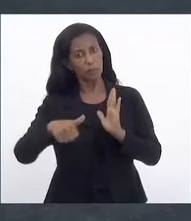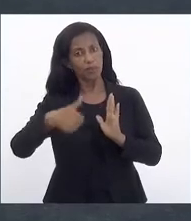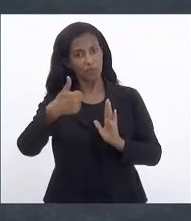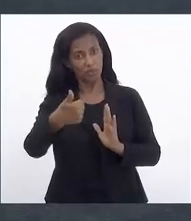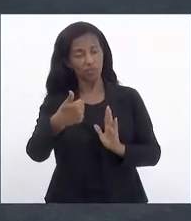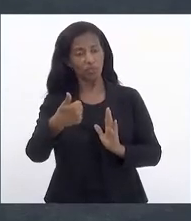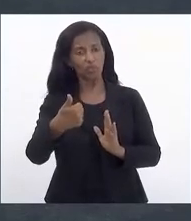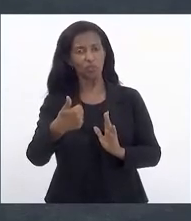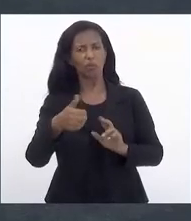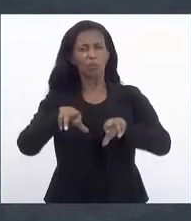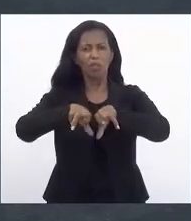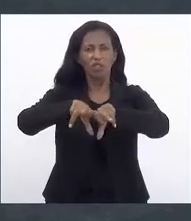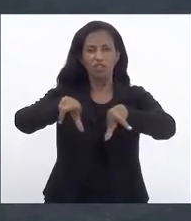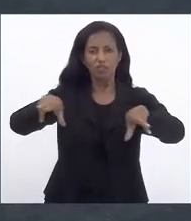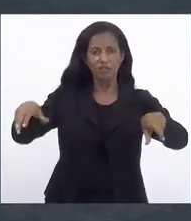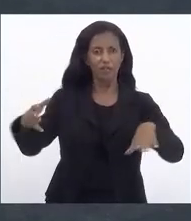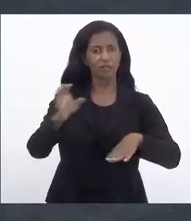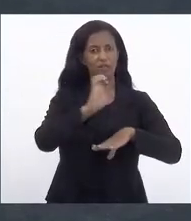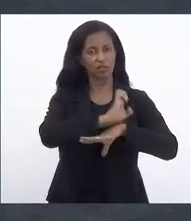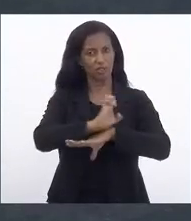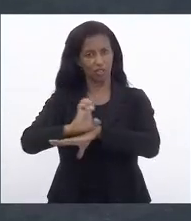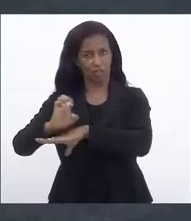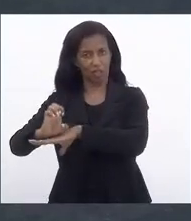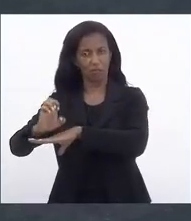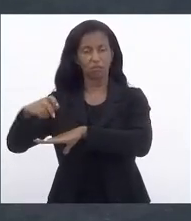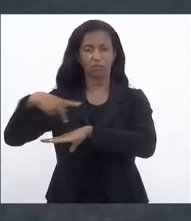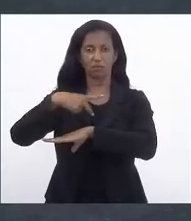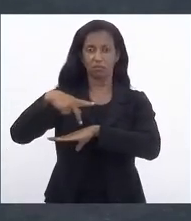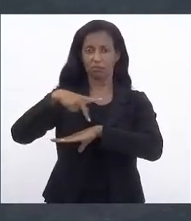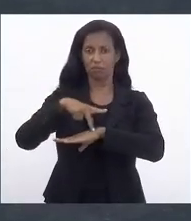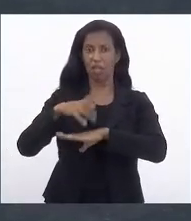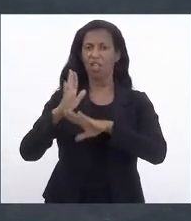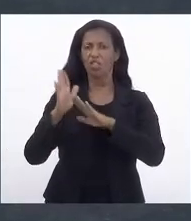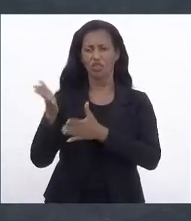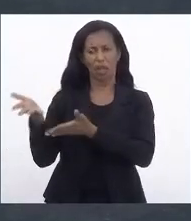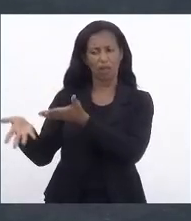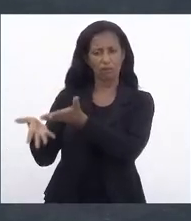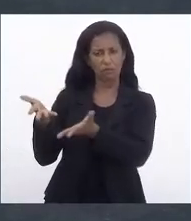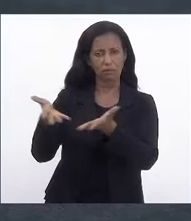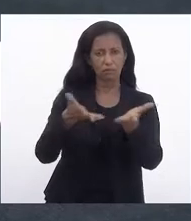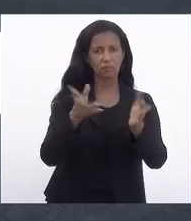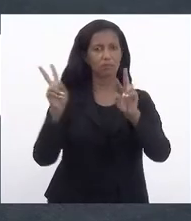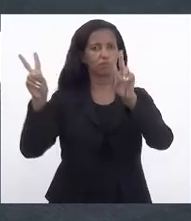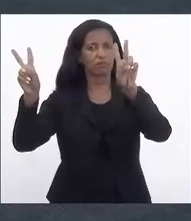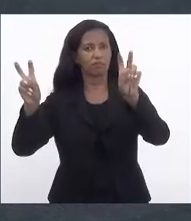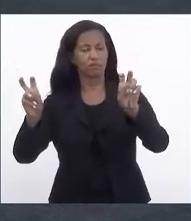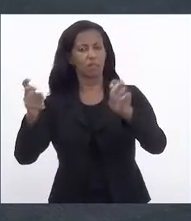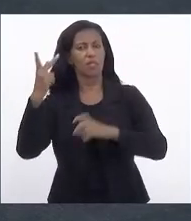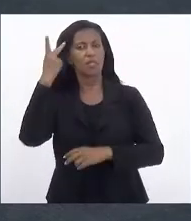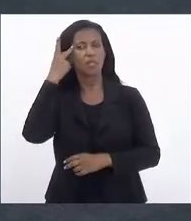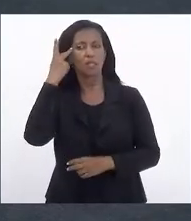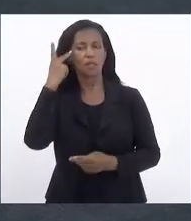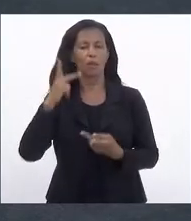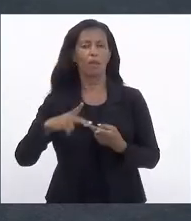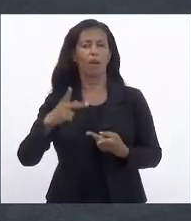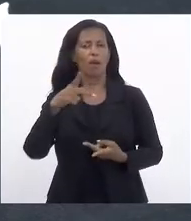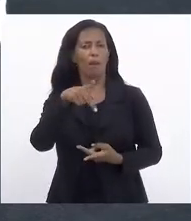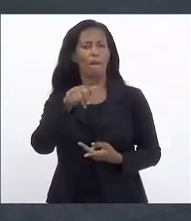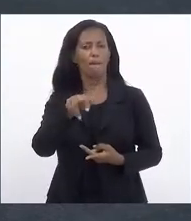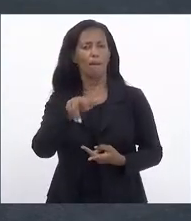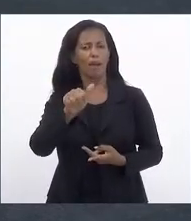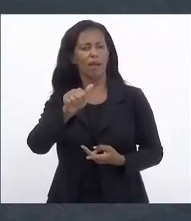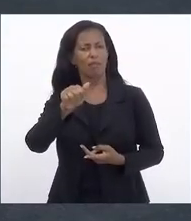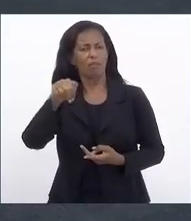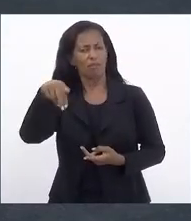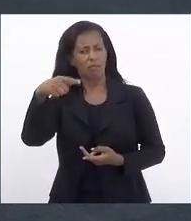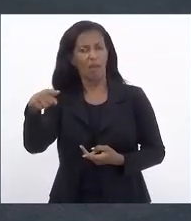diversos estados do nosso país já tratou sobre a matéria São Paulo Paraná e entre